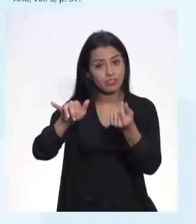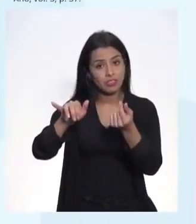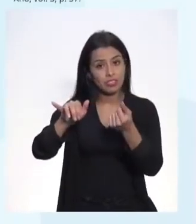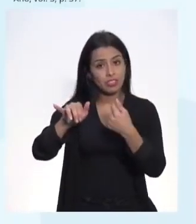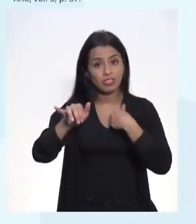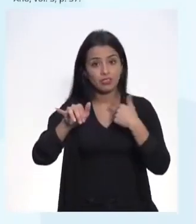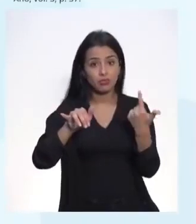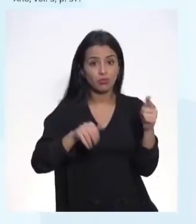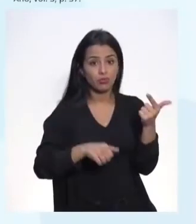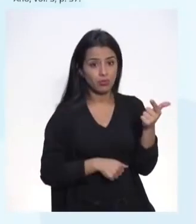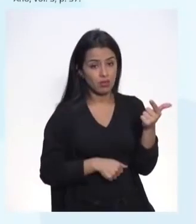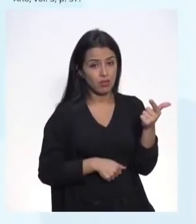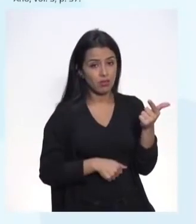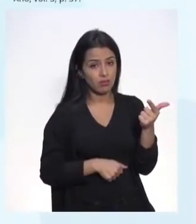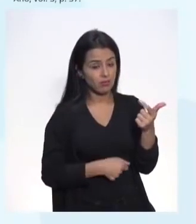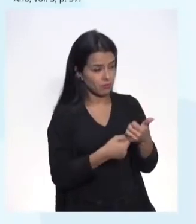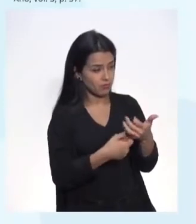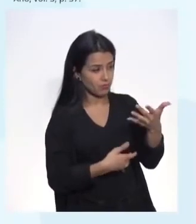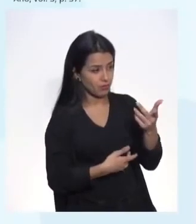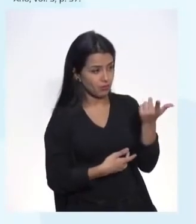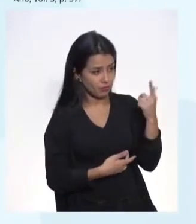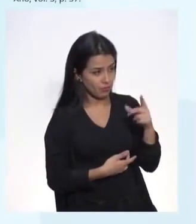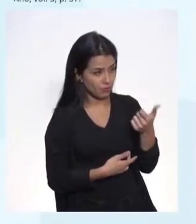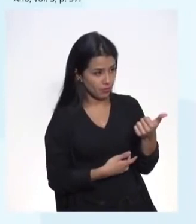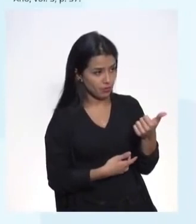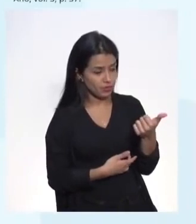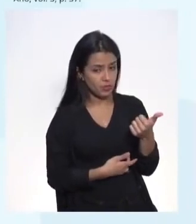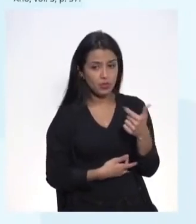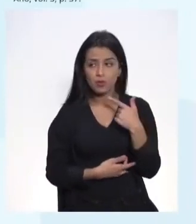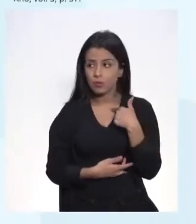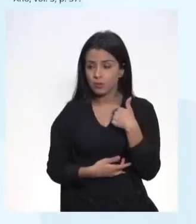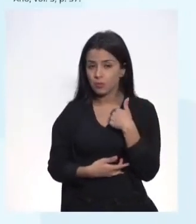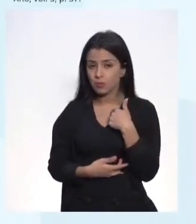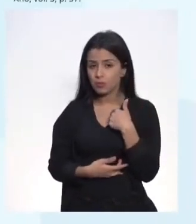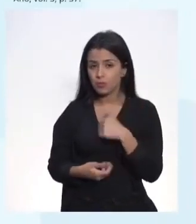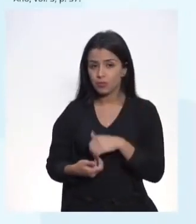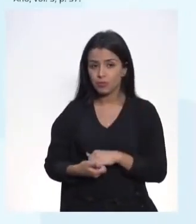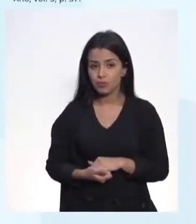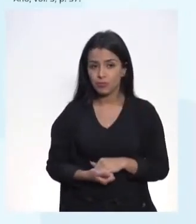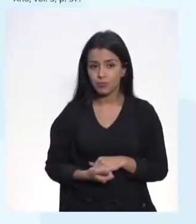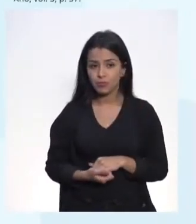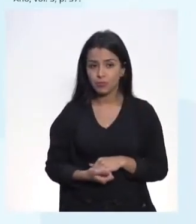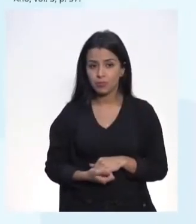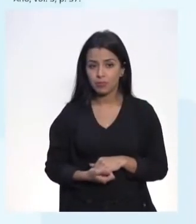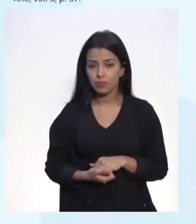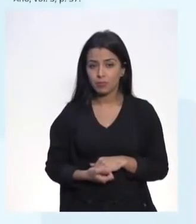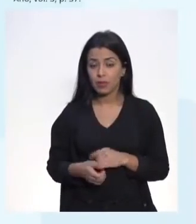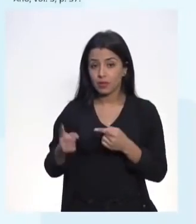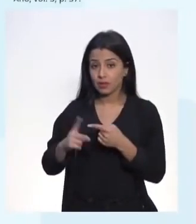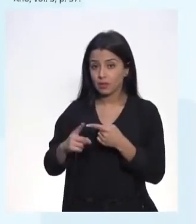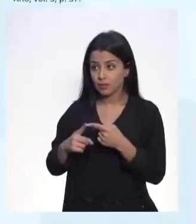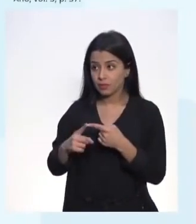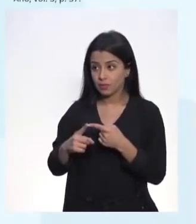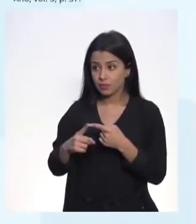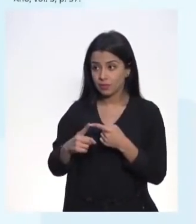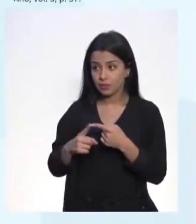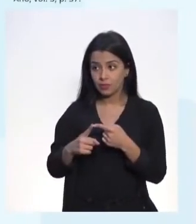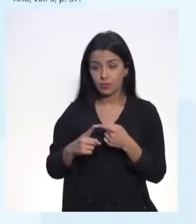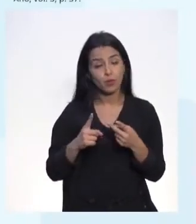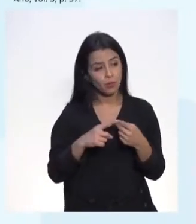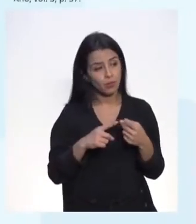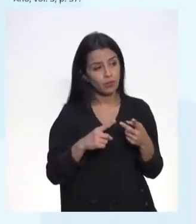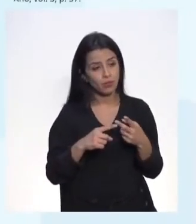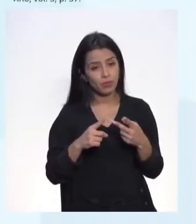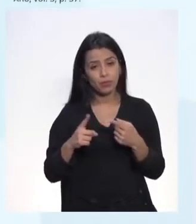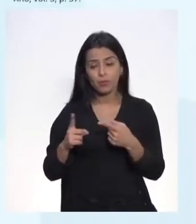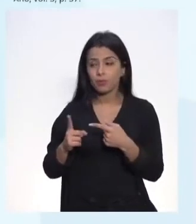travou. O seu foi, seu chat? Foi aqui, ó, a questão 1. É, a 1 e a 2. A Vê 1 e a quem